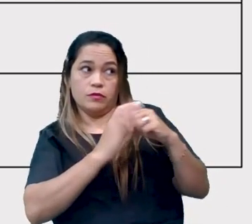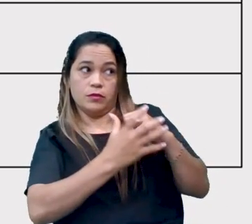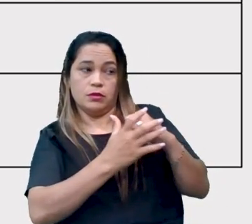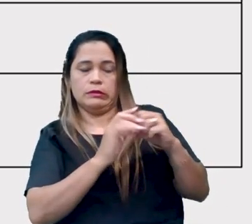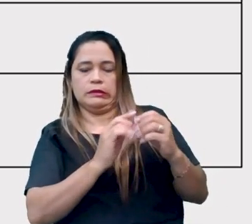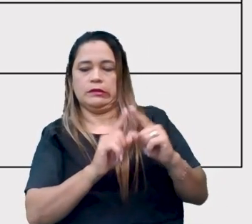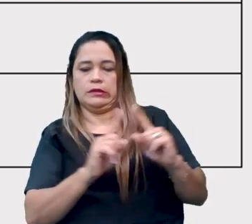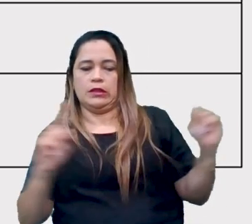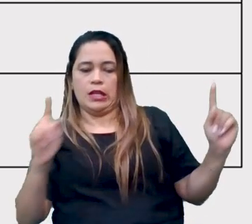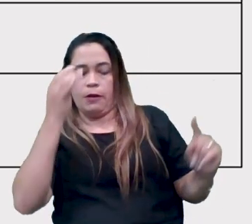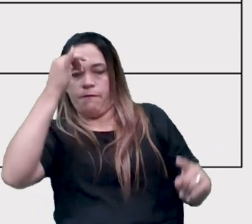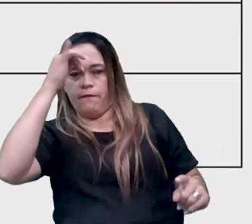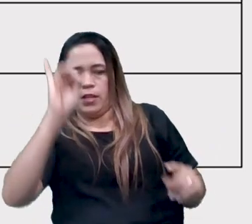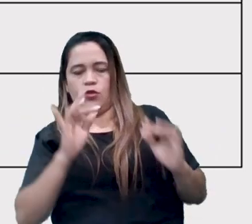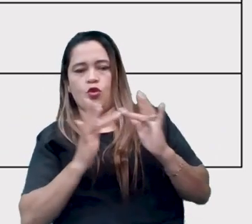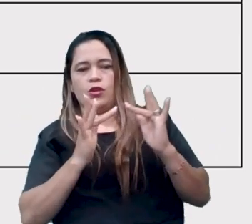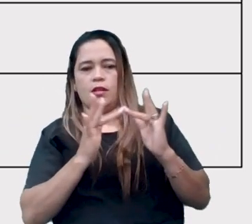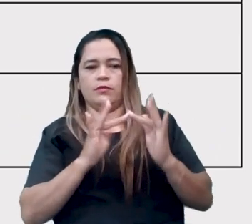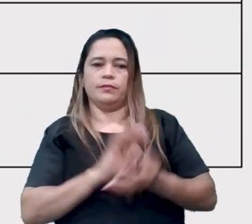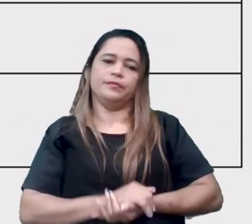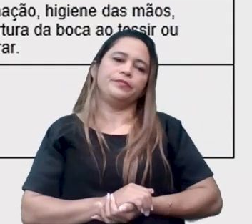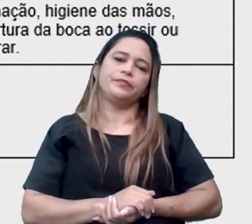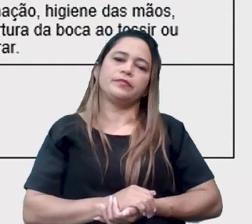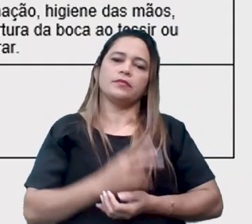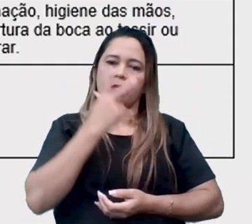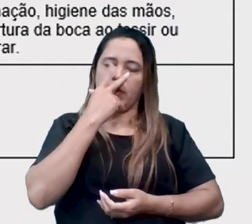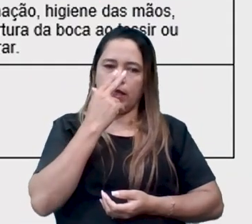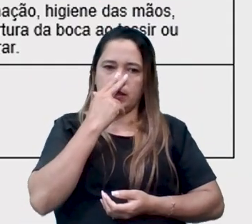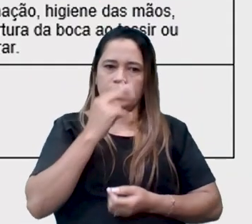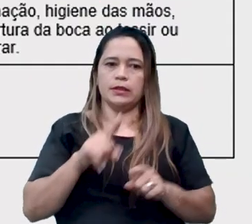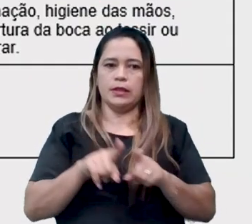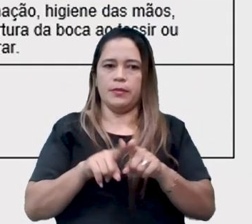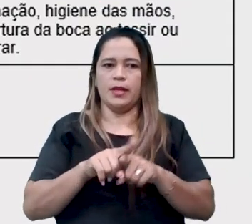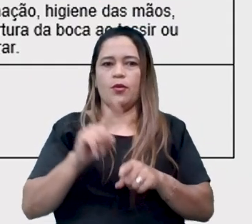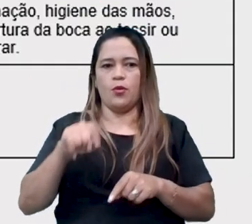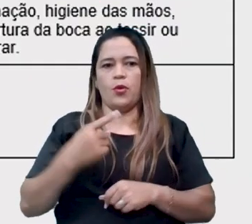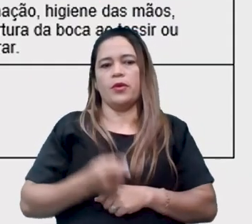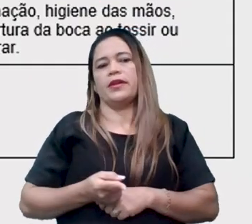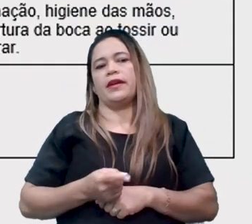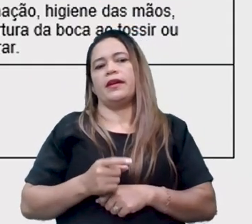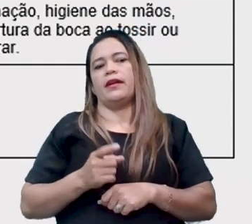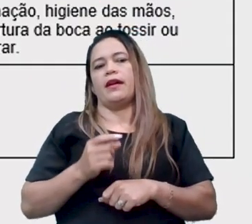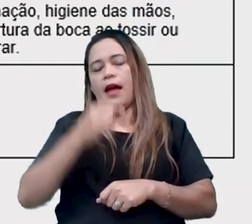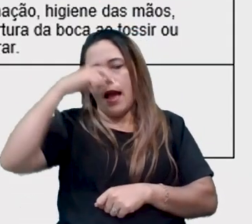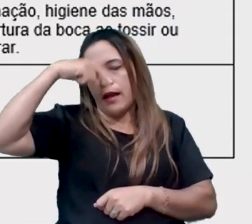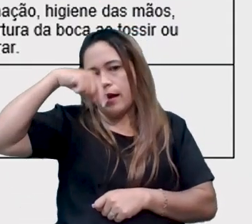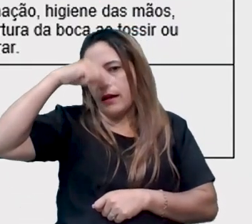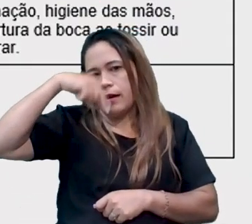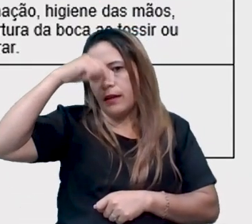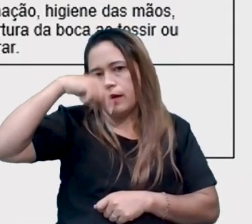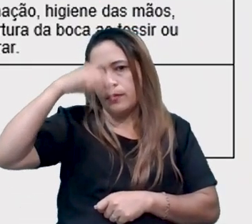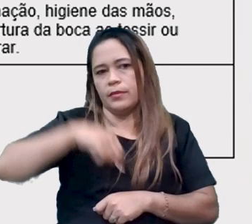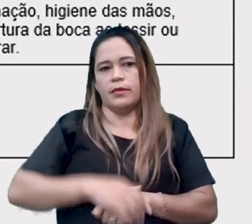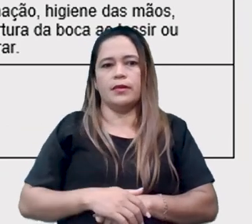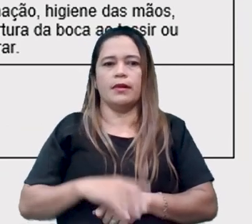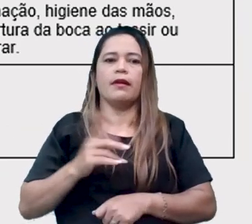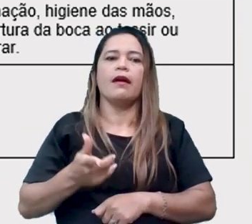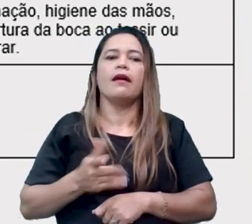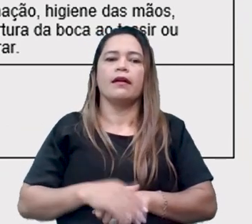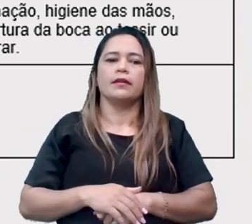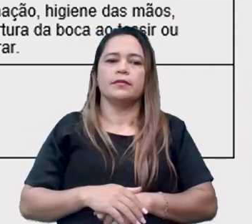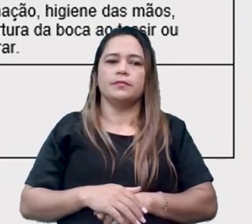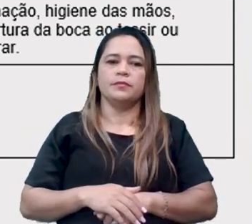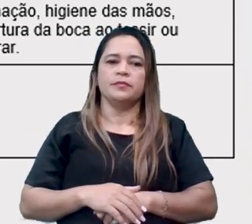estão doentes. Tranquilo? Muito parecido com a Covid é a nossa próxima doença, que é a gripe. Quem causa a gripe é o